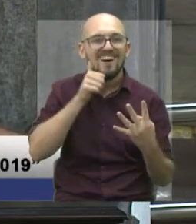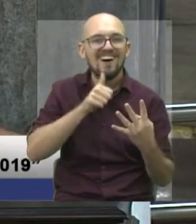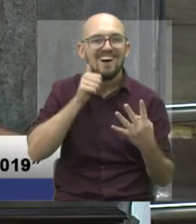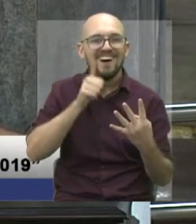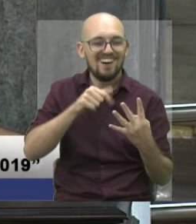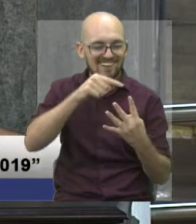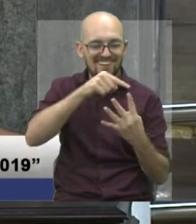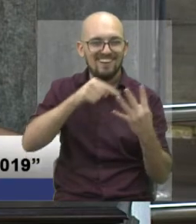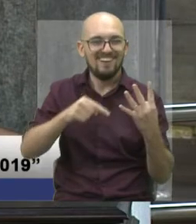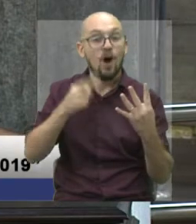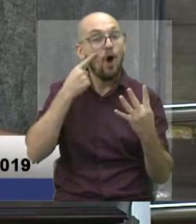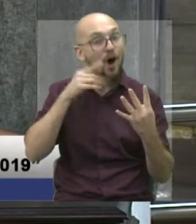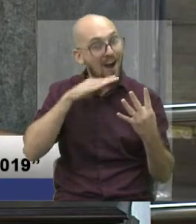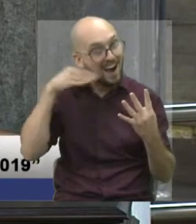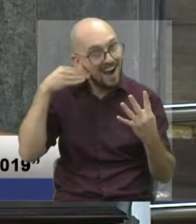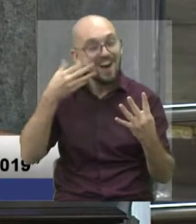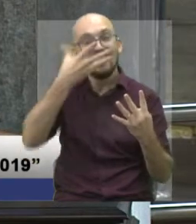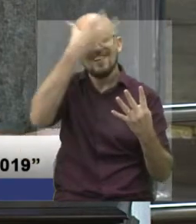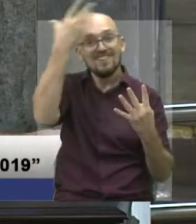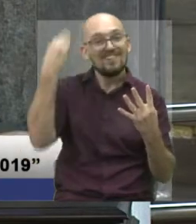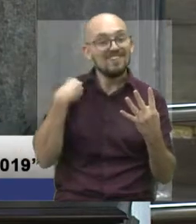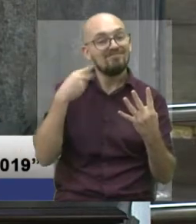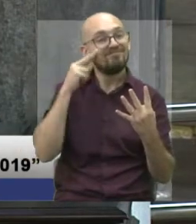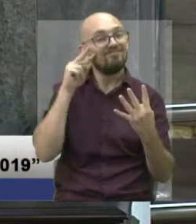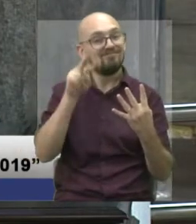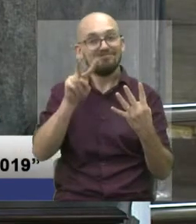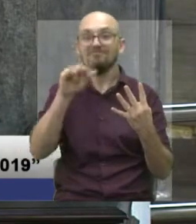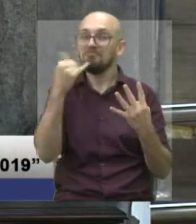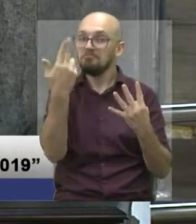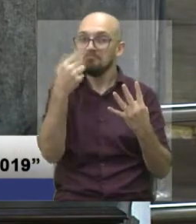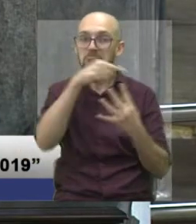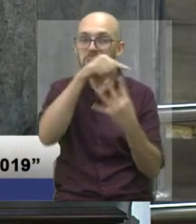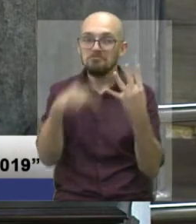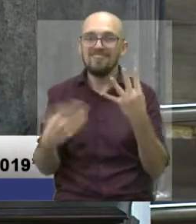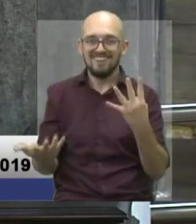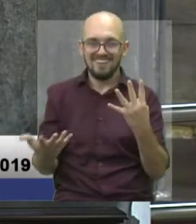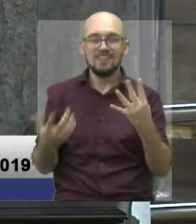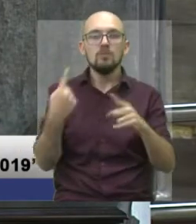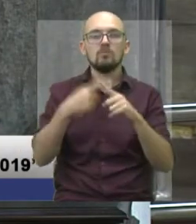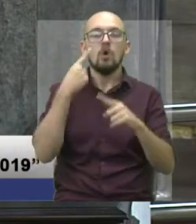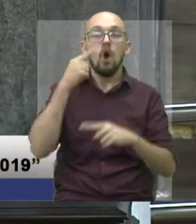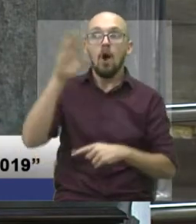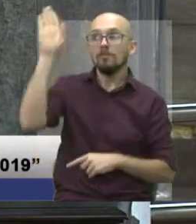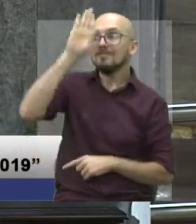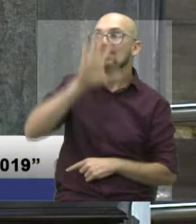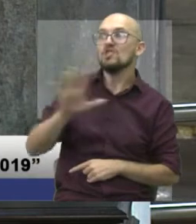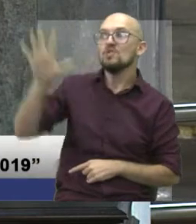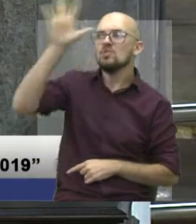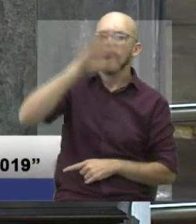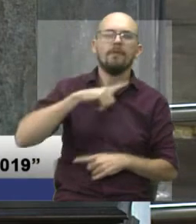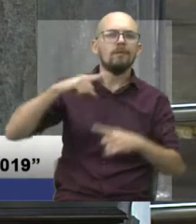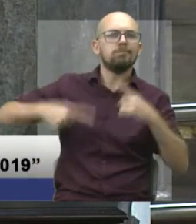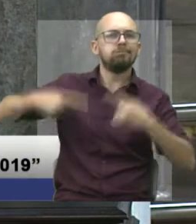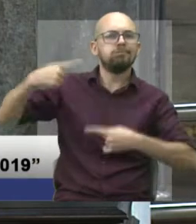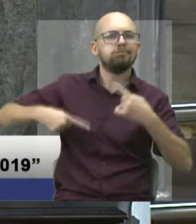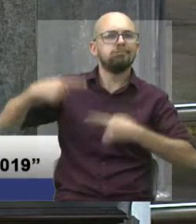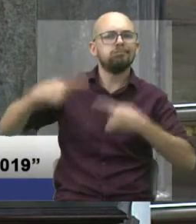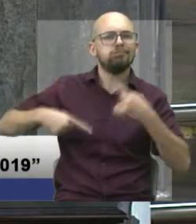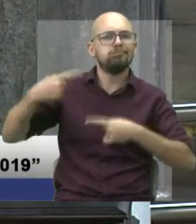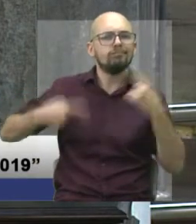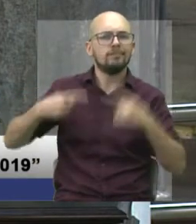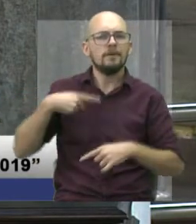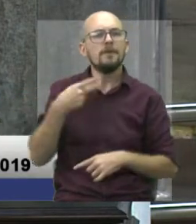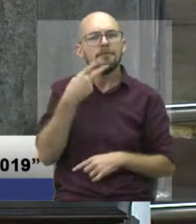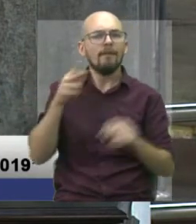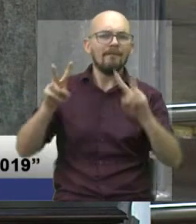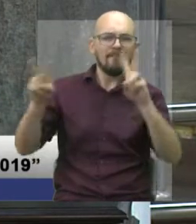assim, eu fico muito feliz. Por quê? Porque olha só que situação, a gente, no âmbito mais nacional, há essa discussão, né? Há a